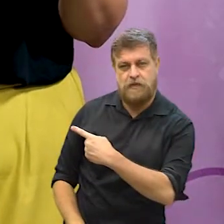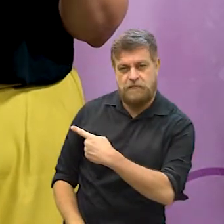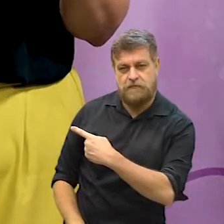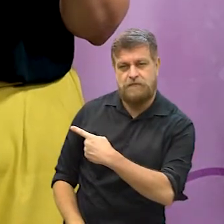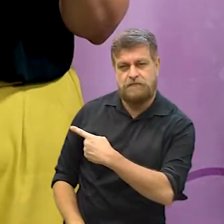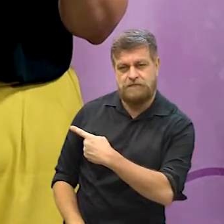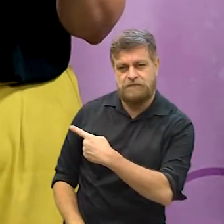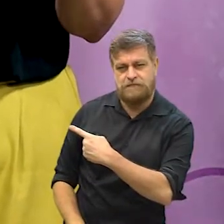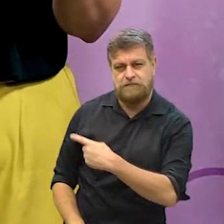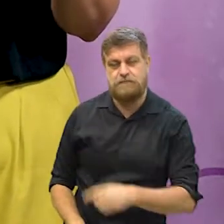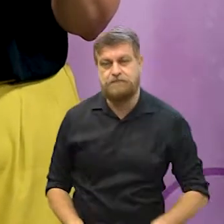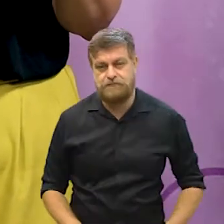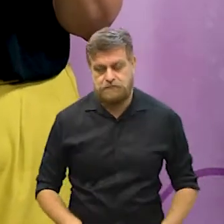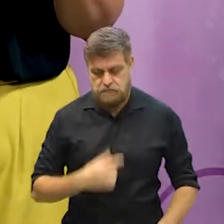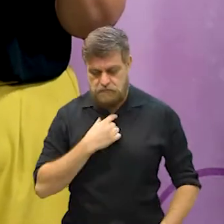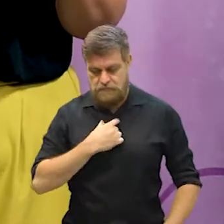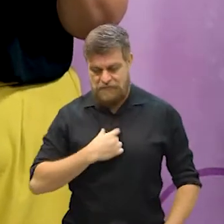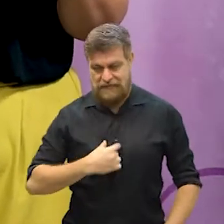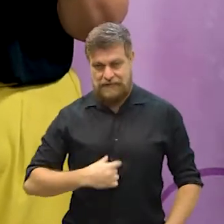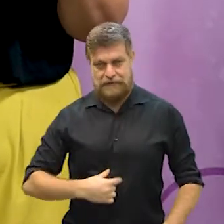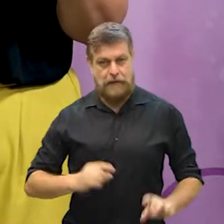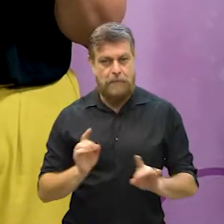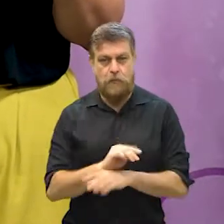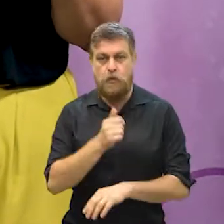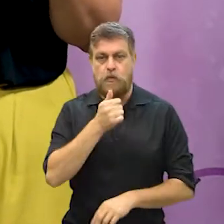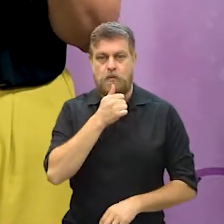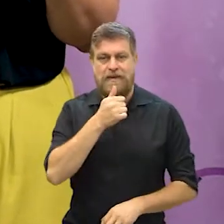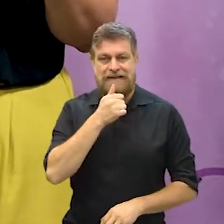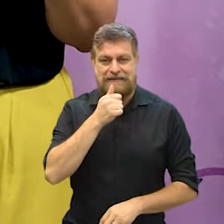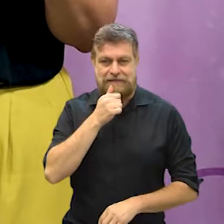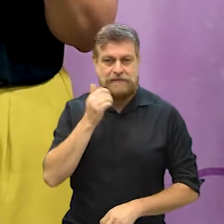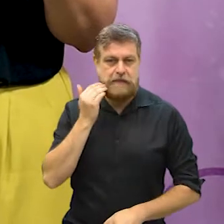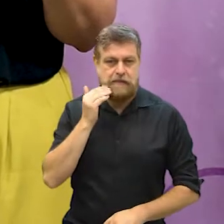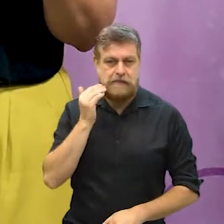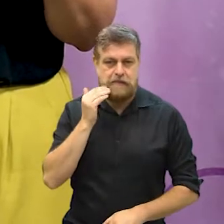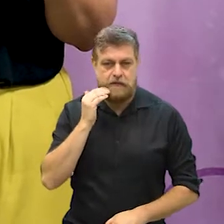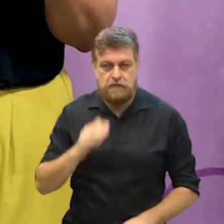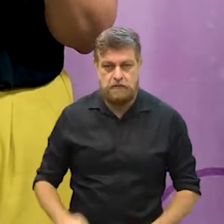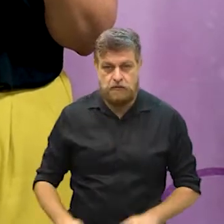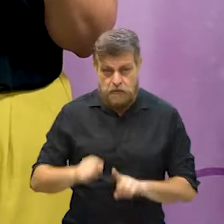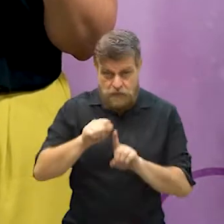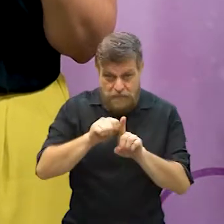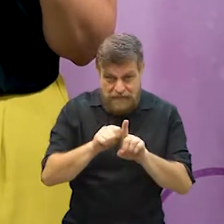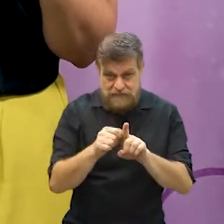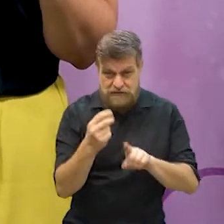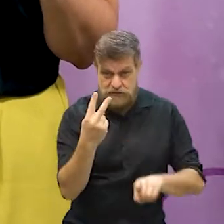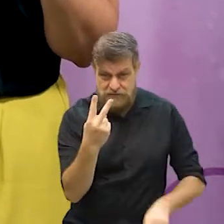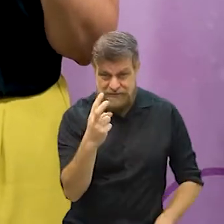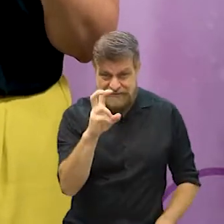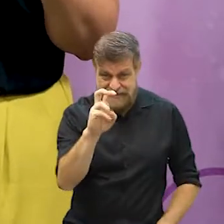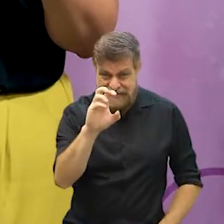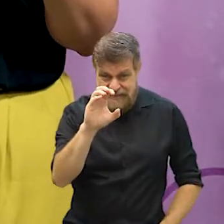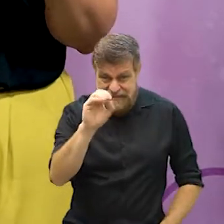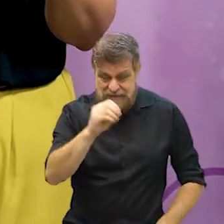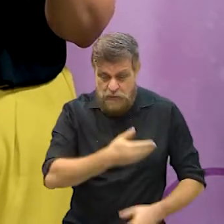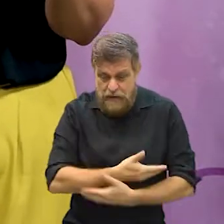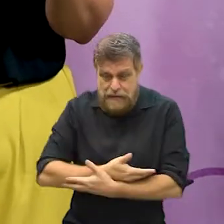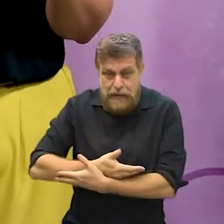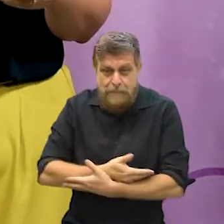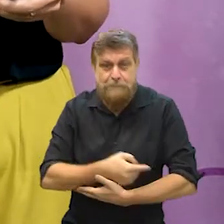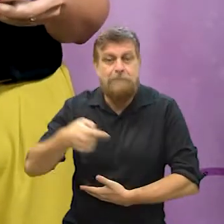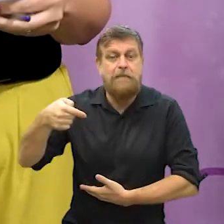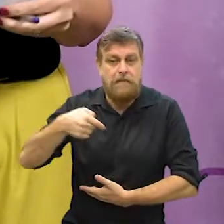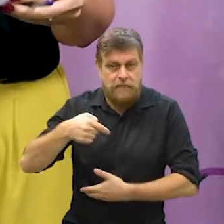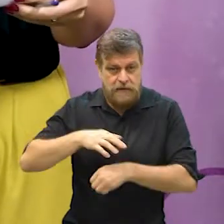Mielomeningocele. Todos os meses, olha só, surgem cerca de 250 novos casos dessa doença aqui